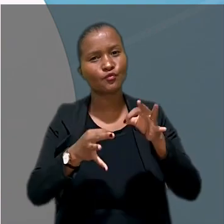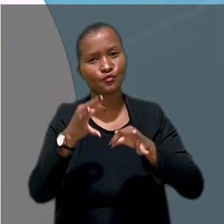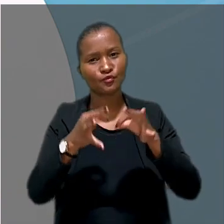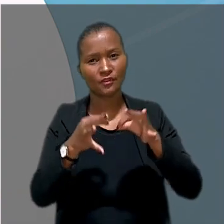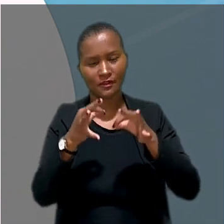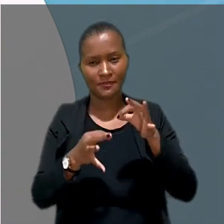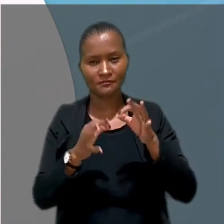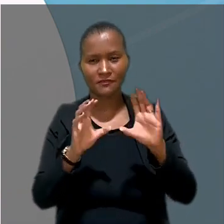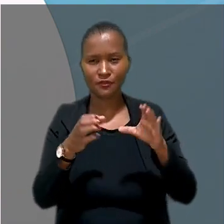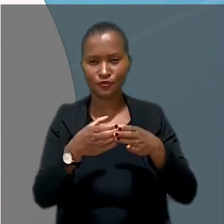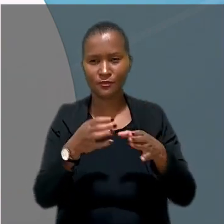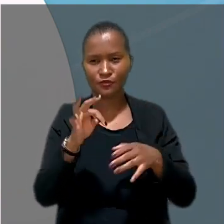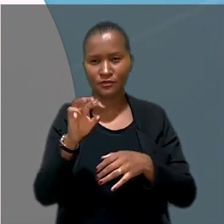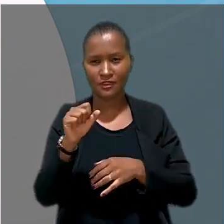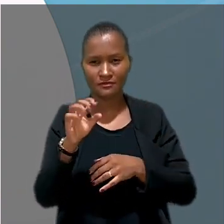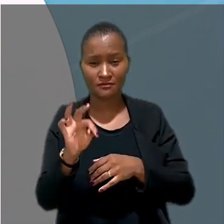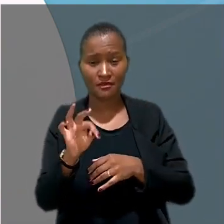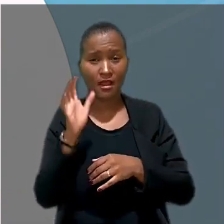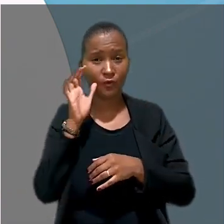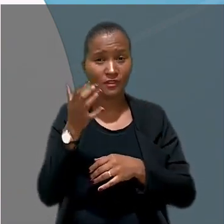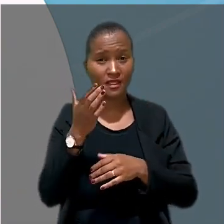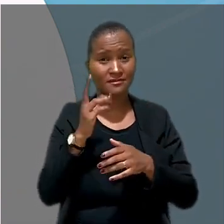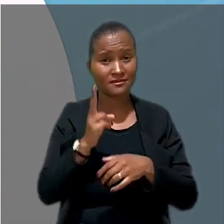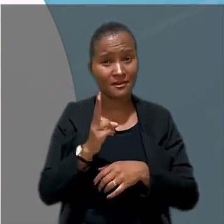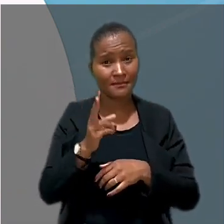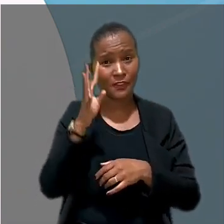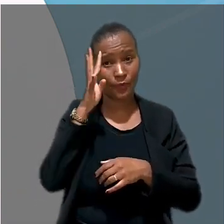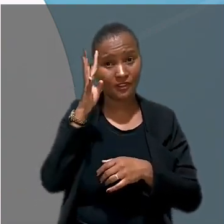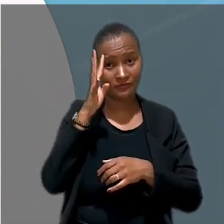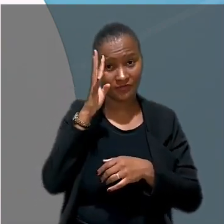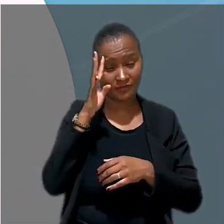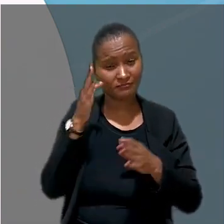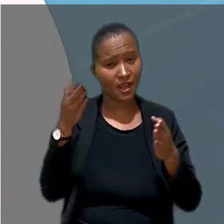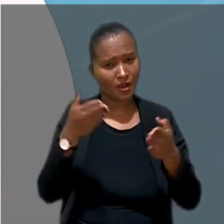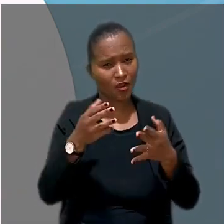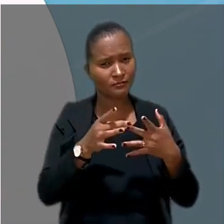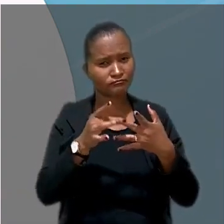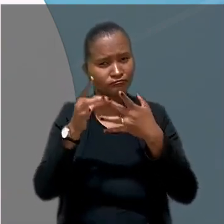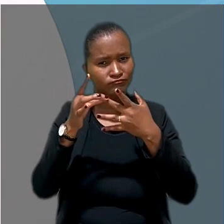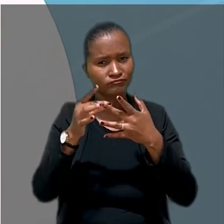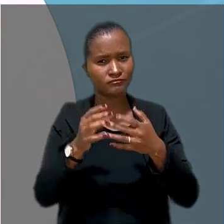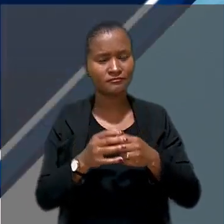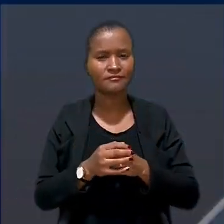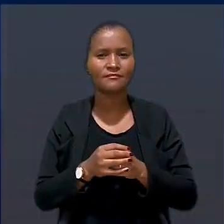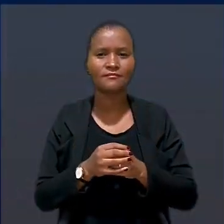Os julgamentos das turmas do TST ocorrem toda quarta-feira. Fique agora com os destaques.